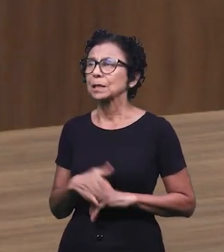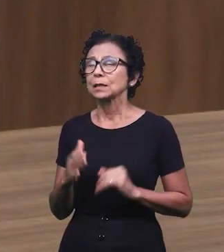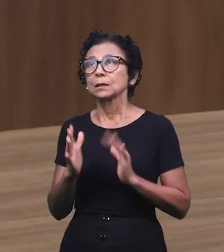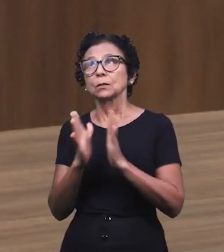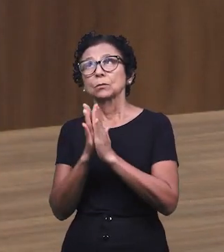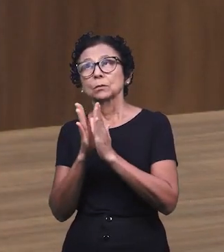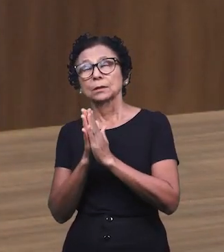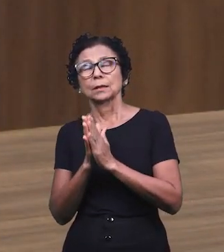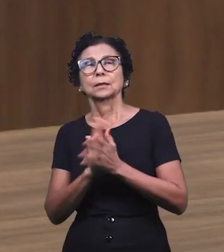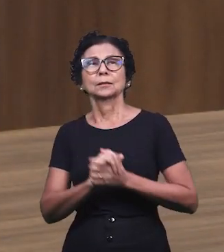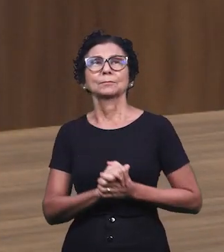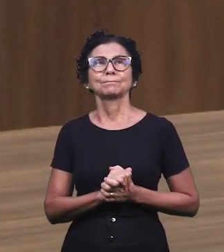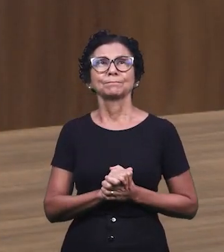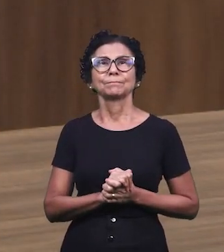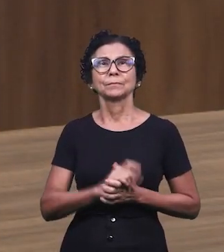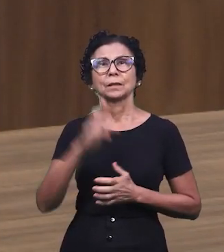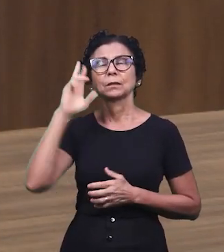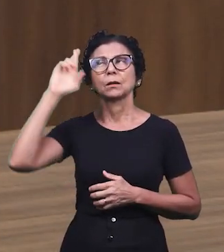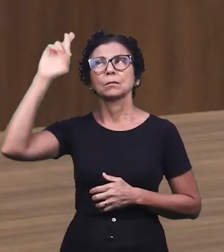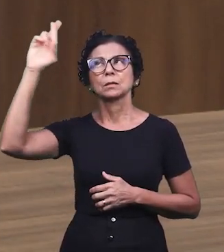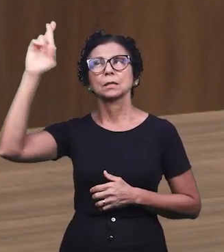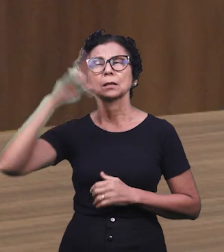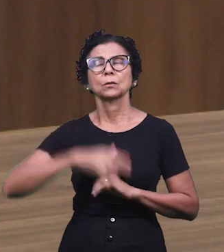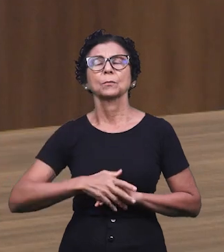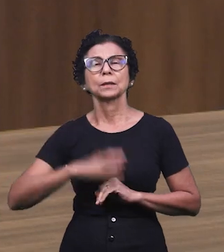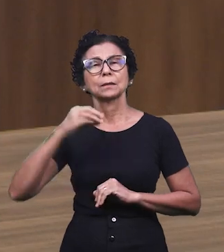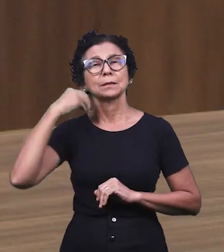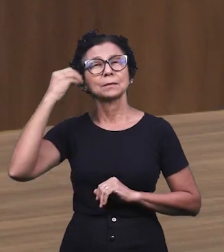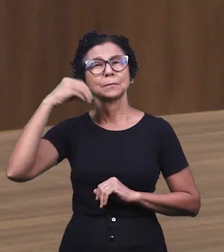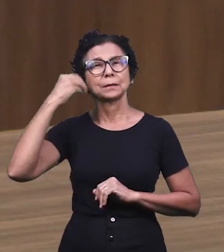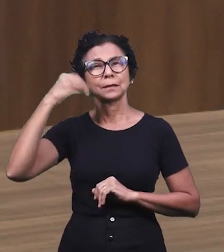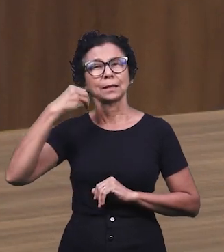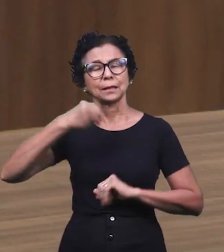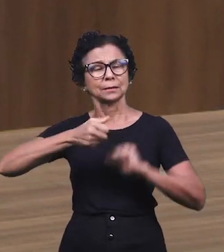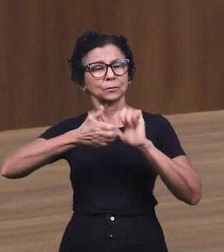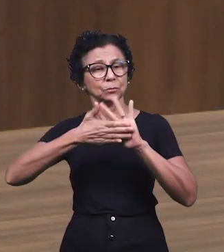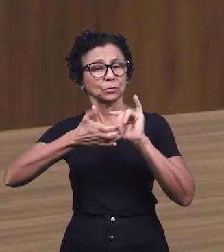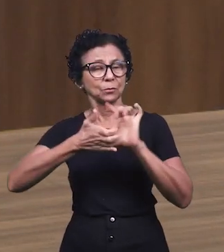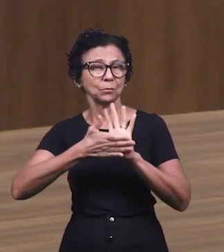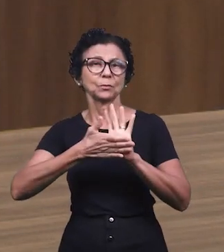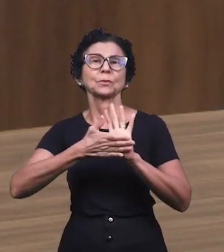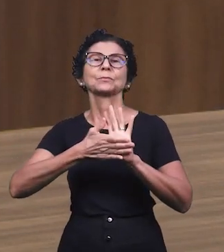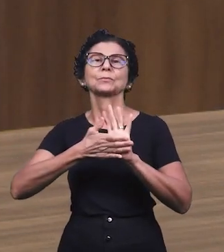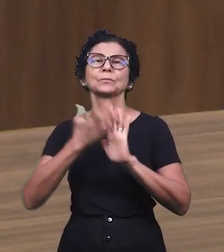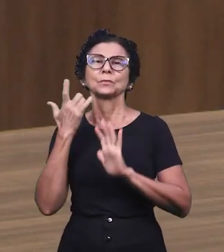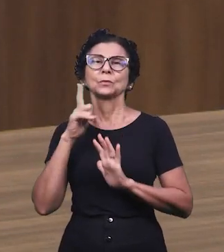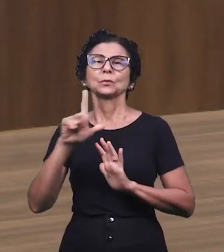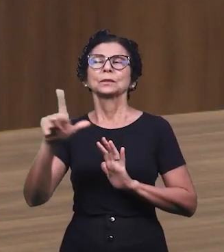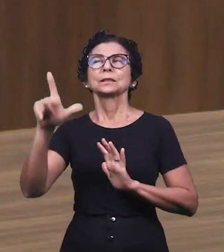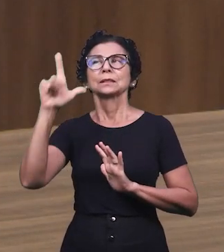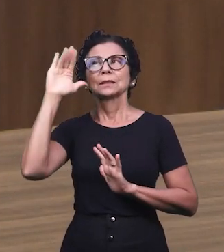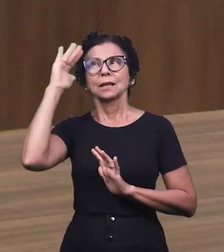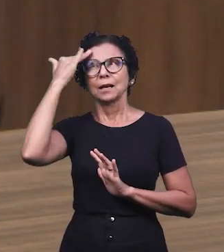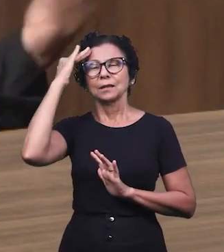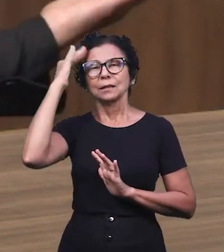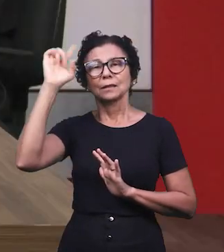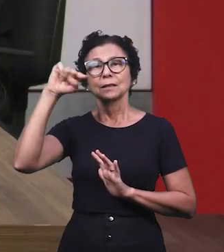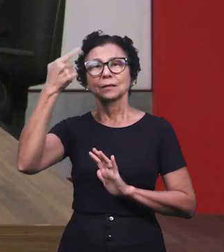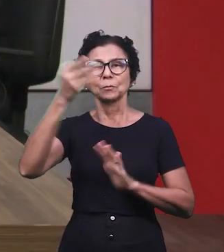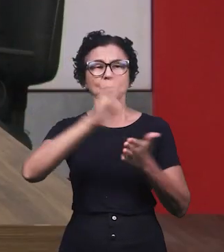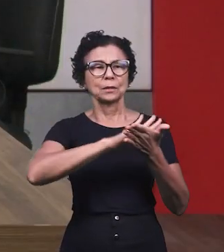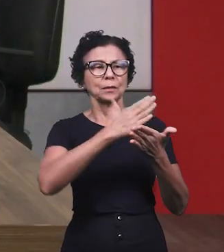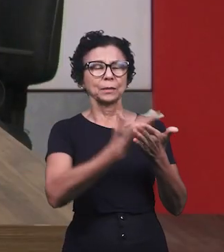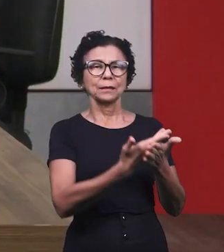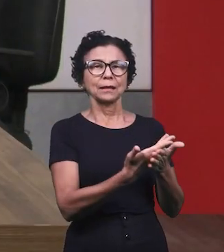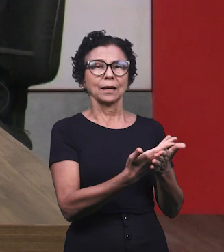uma experiência de fato com esse louvor para a gente conseguir compreender ele, para depois interpretar. E é uma bênção interpretar louvor. Por isso, né?